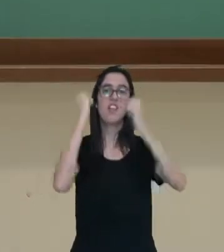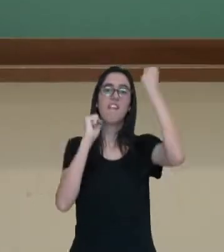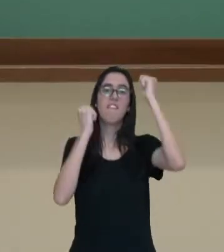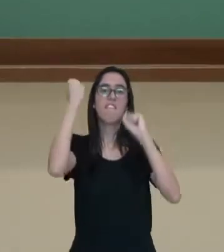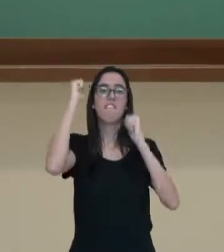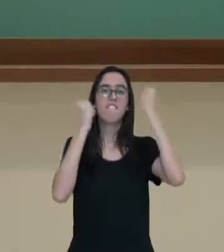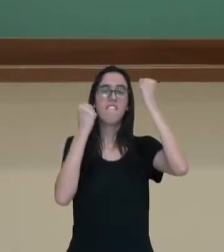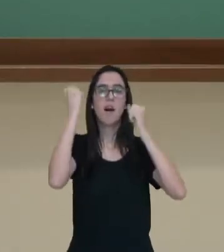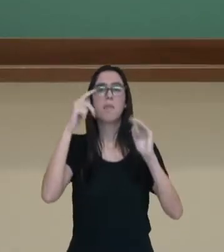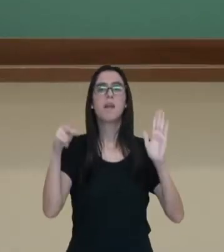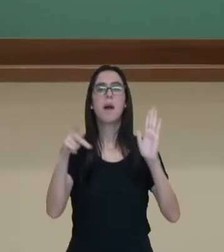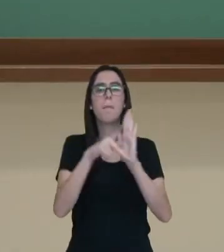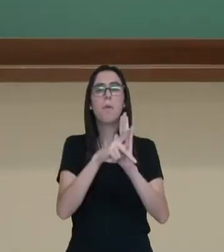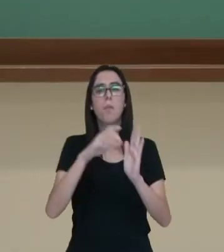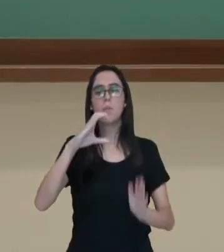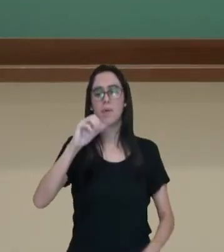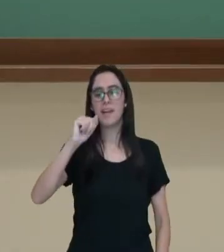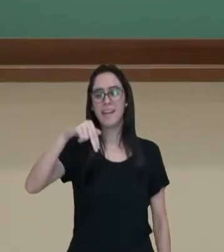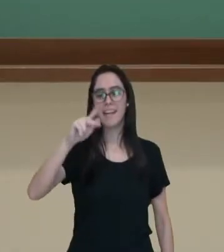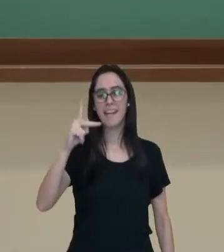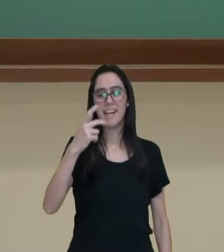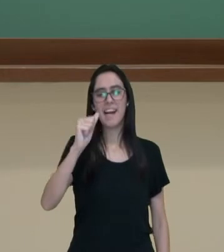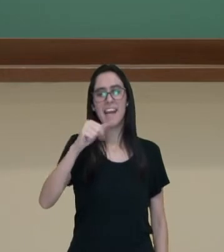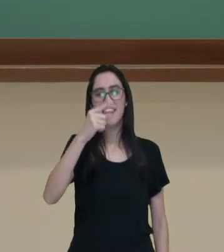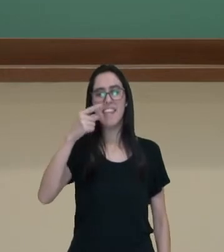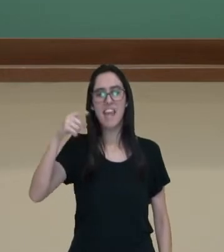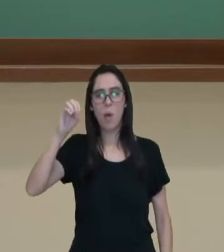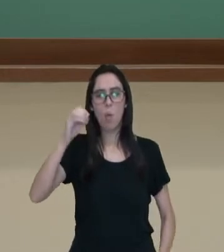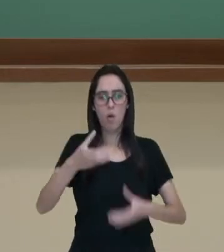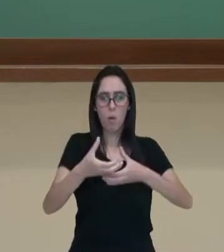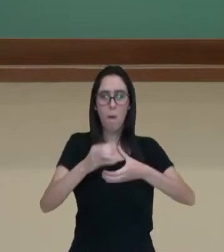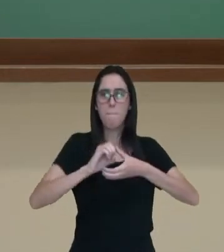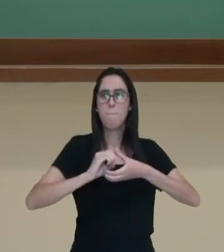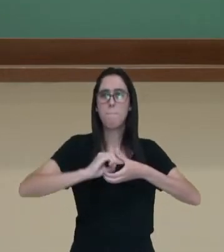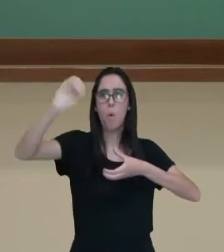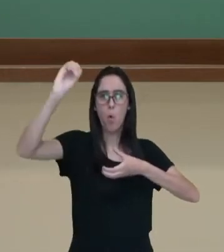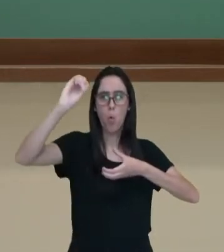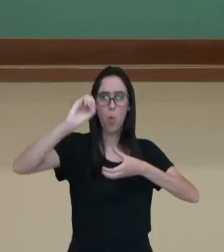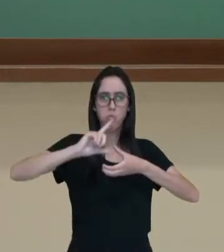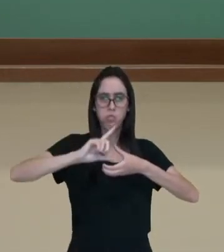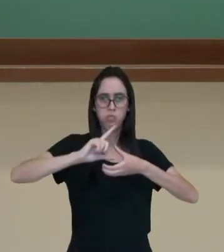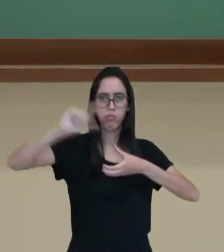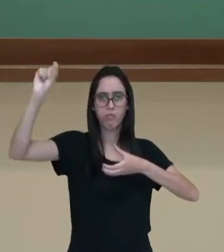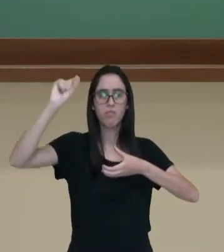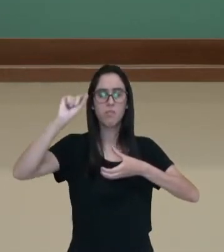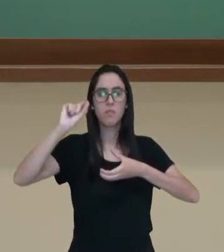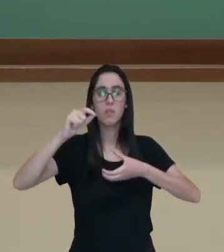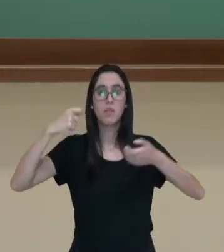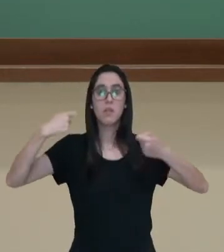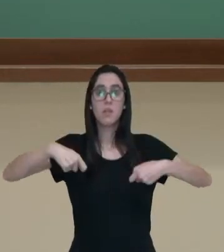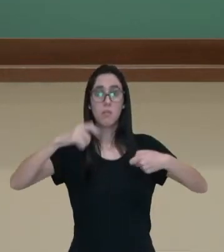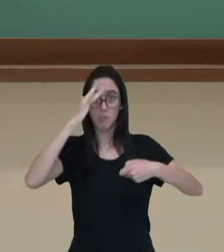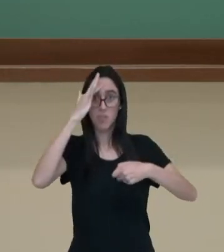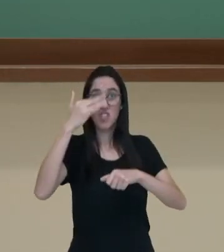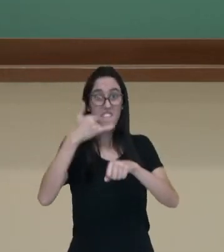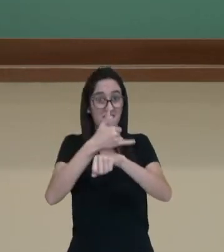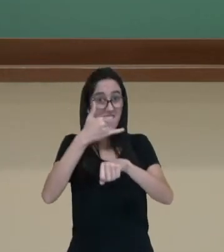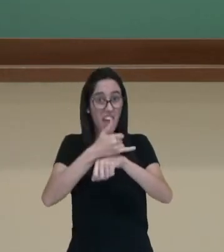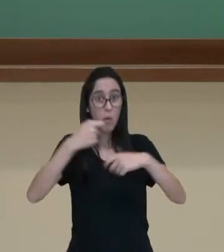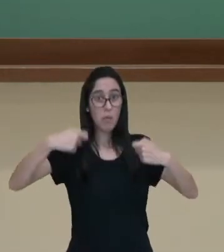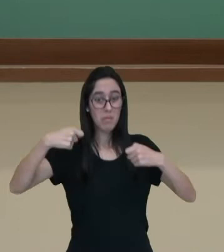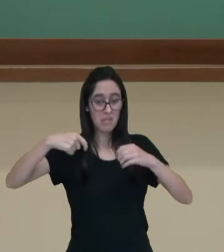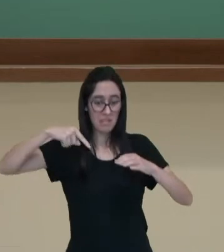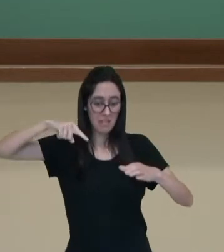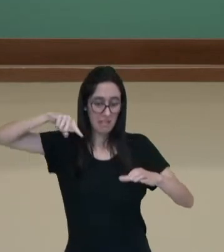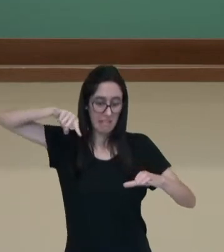de canhão. Ele pegava os canhões e ele tinha que perfurar o canhão. Imagina o canhão de ferro, ele tinha que perfurar.